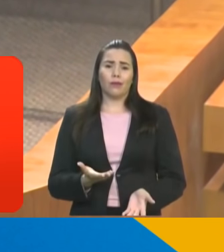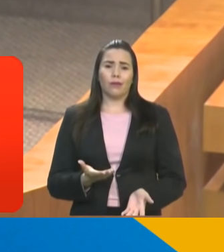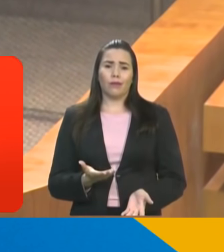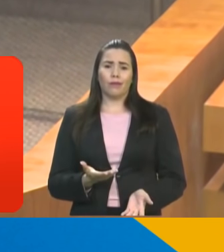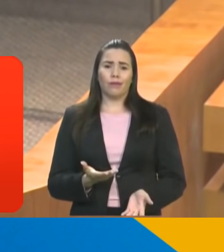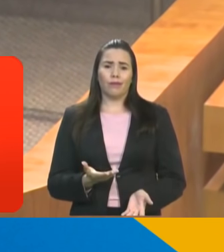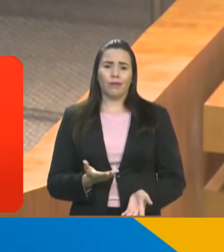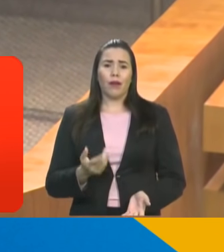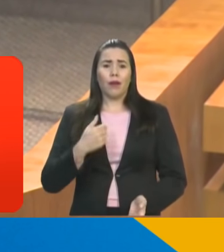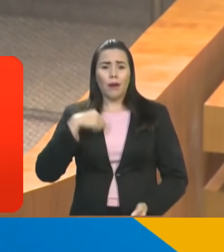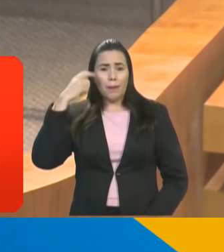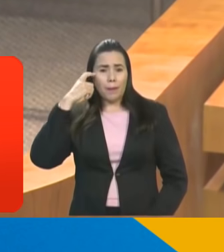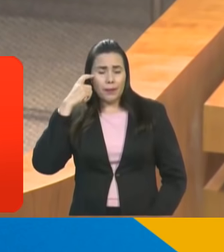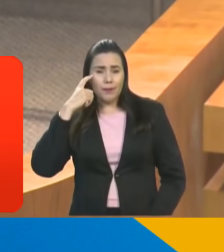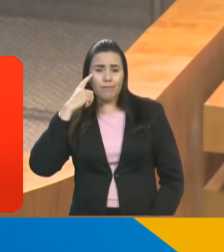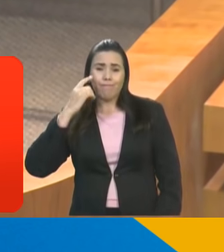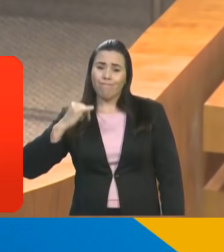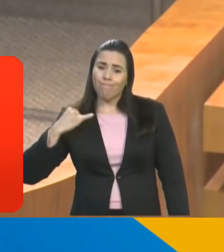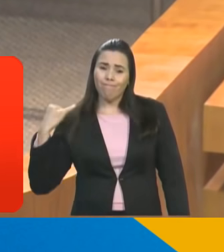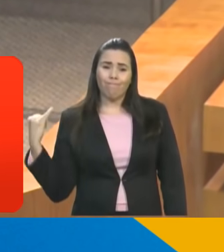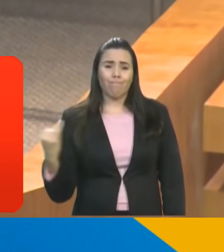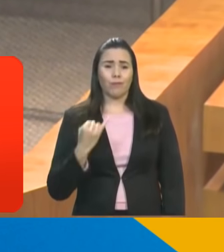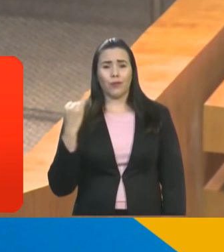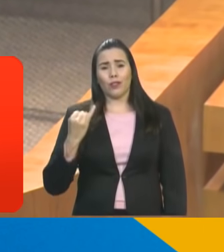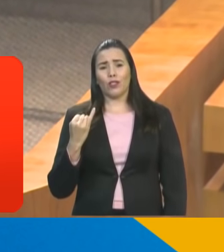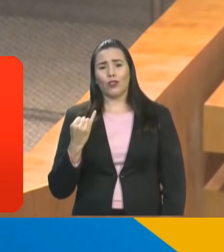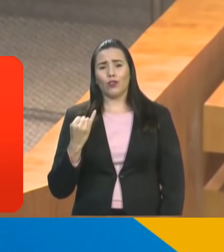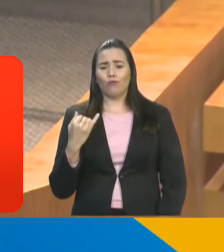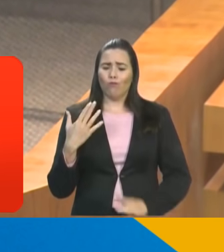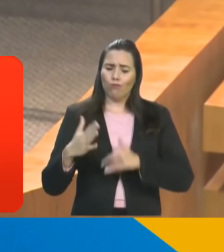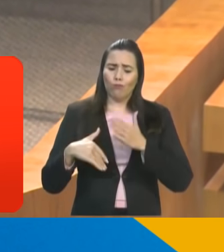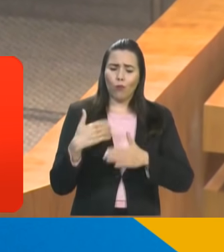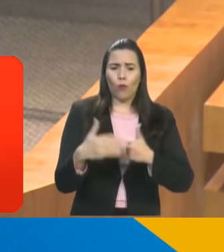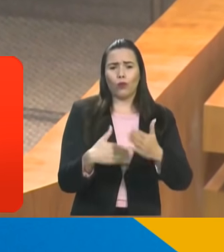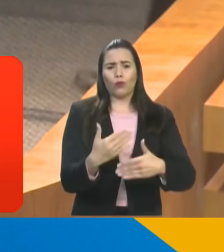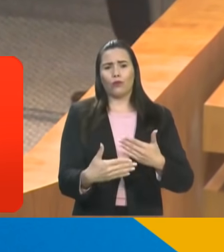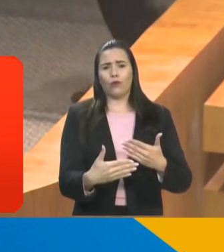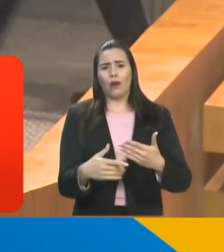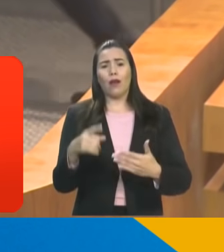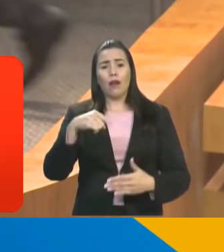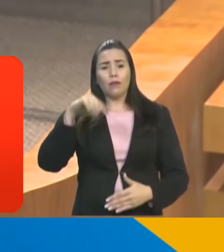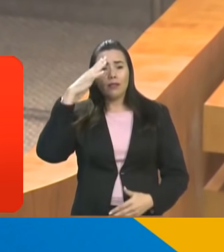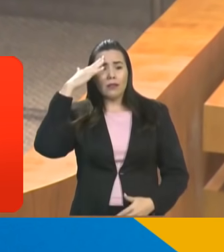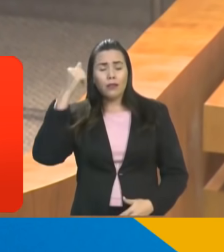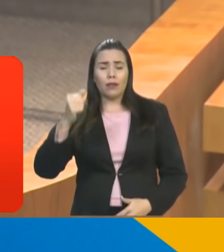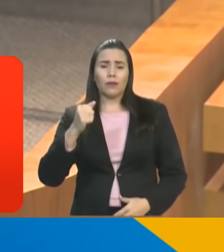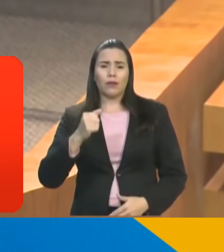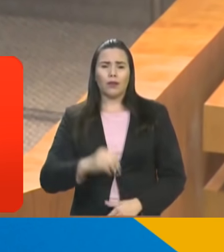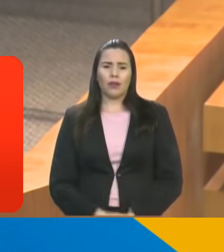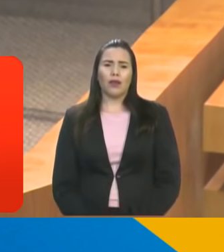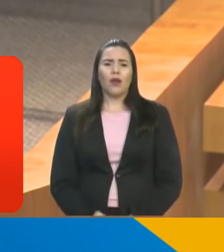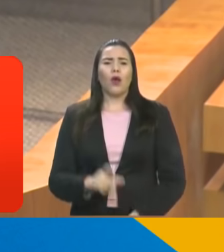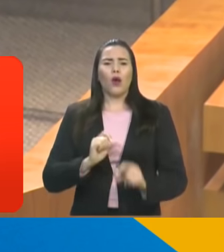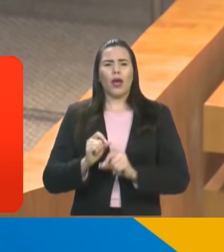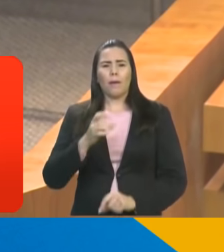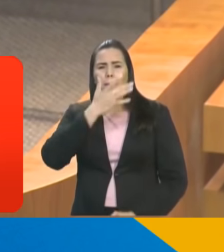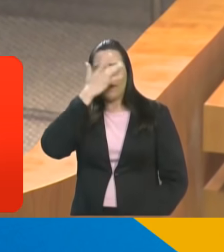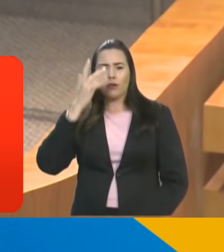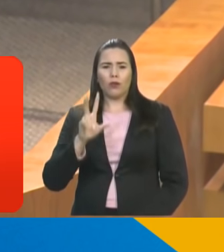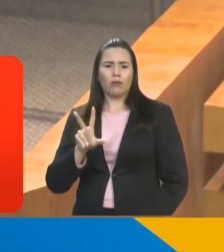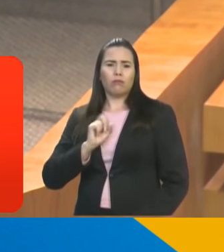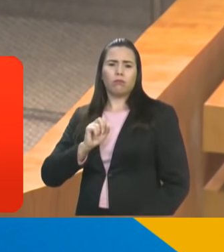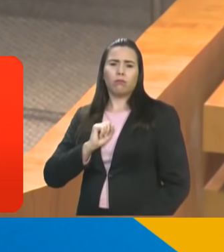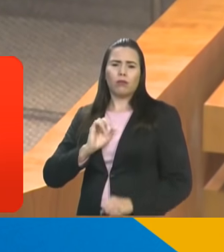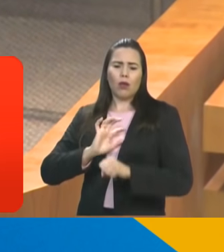segunda onda do coronavírus, que tem crescido muito, não só em número de casos, mas também de óbitos.